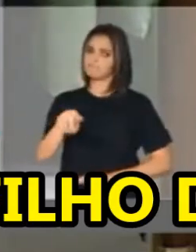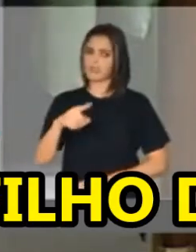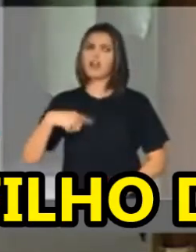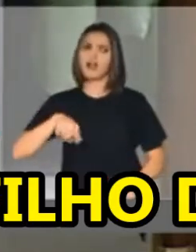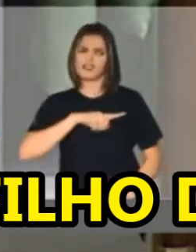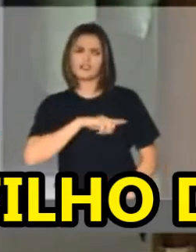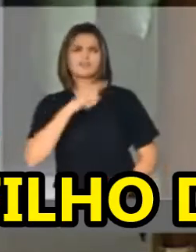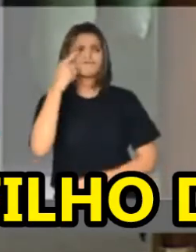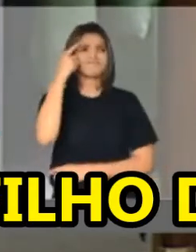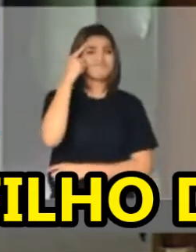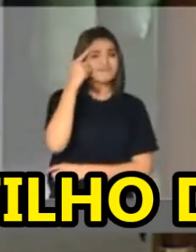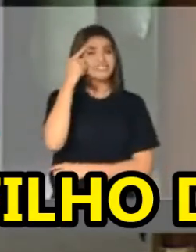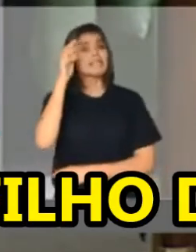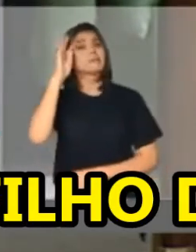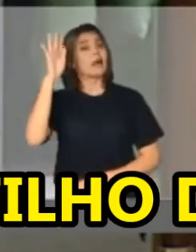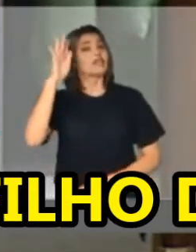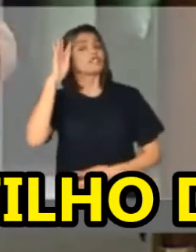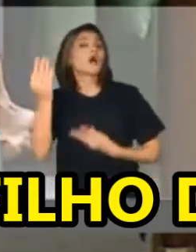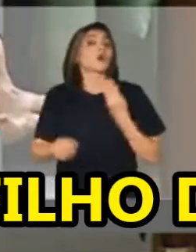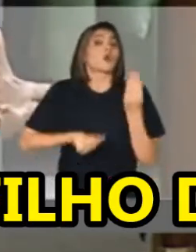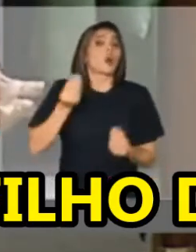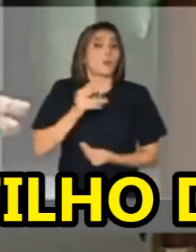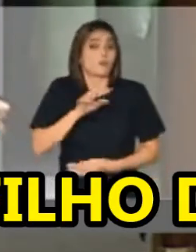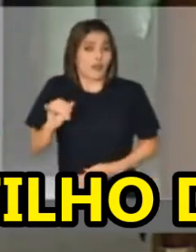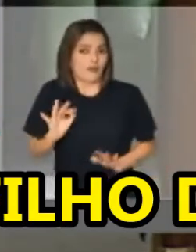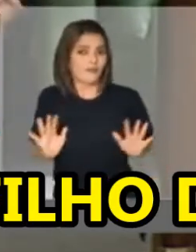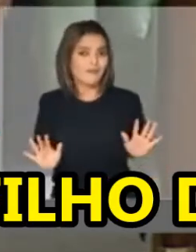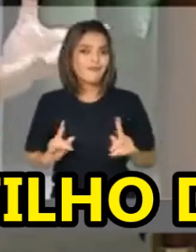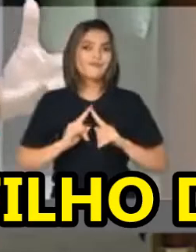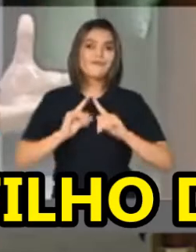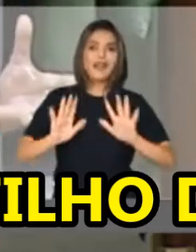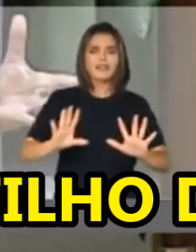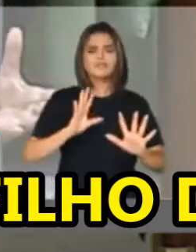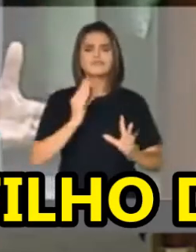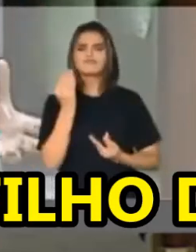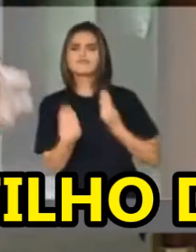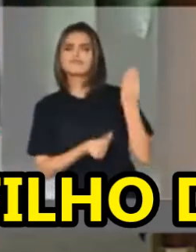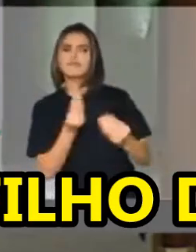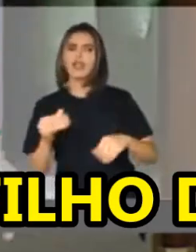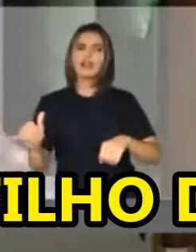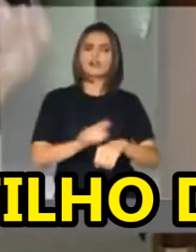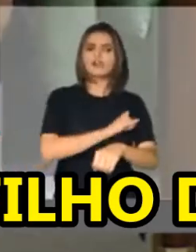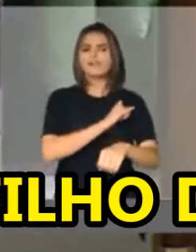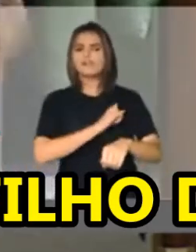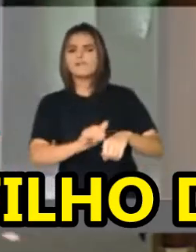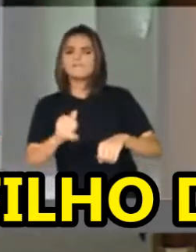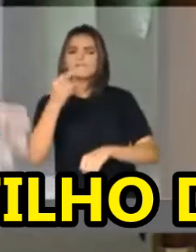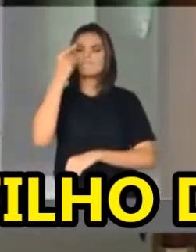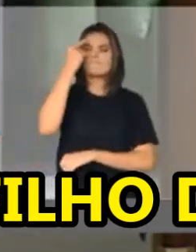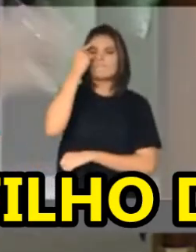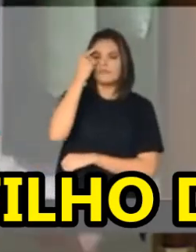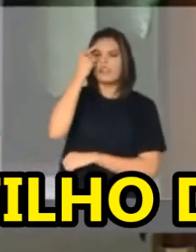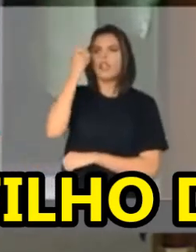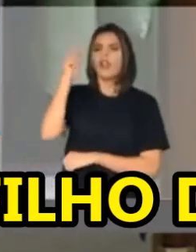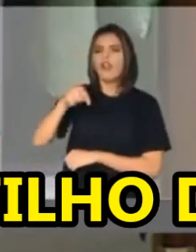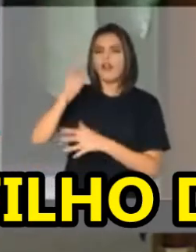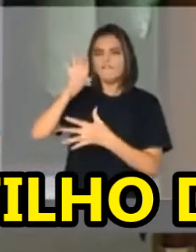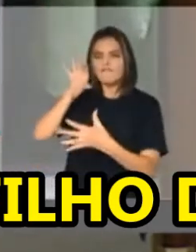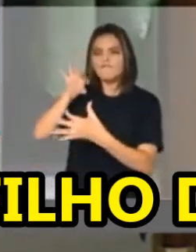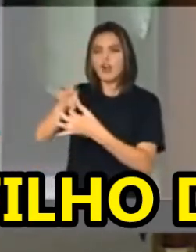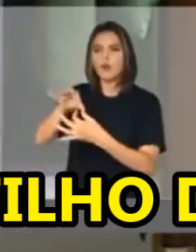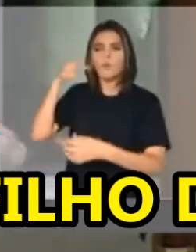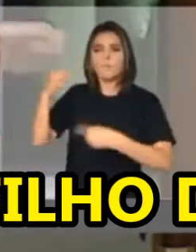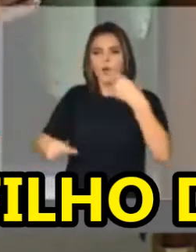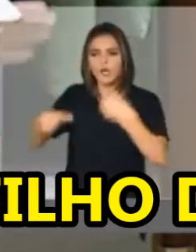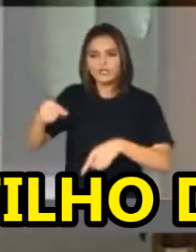imaginamos, mas nós precisamos pensar em como aqueles que pensam a política e a democracia vão reagir